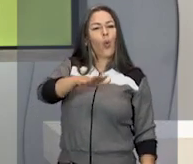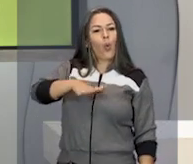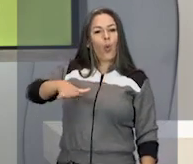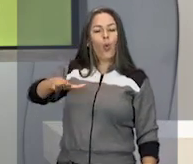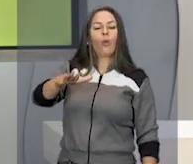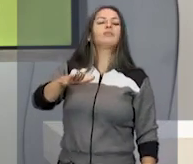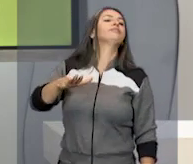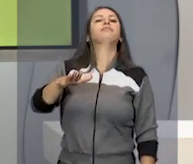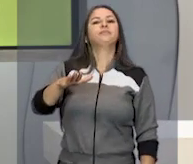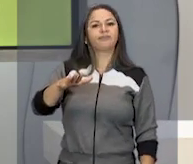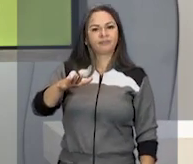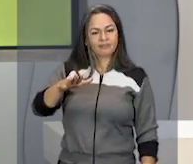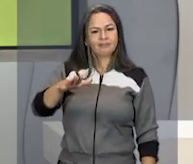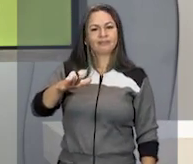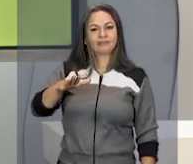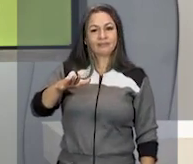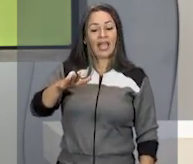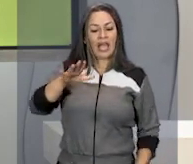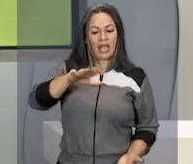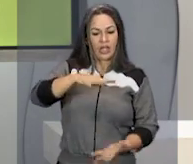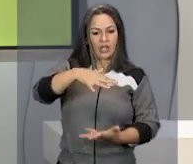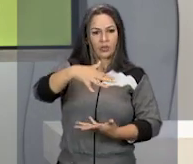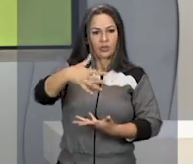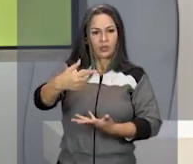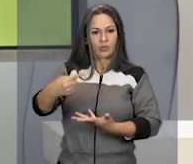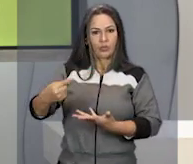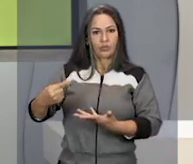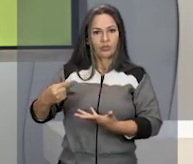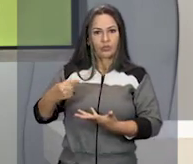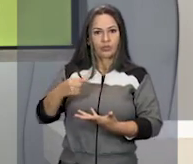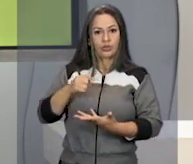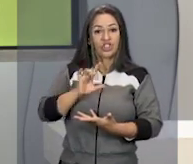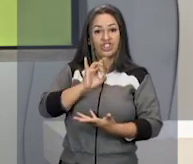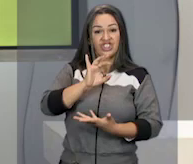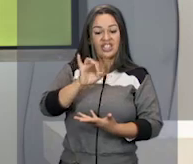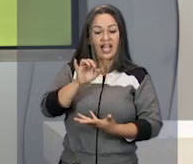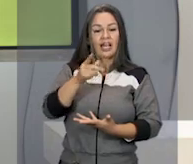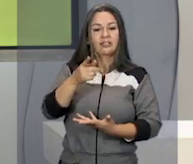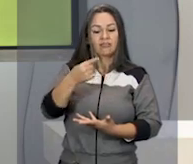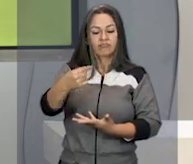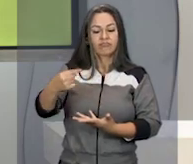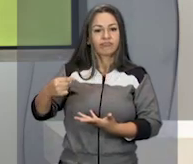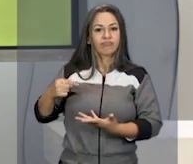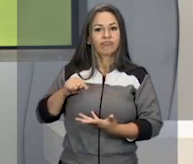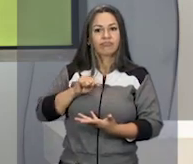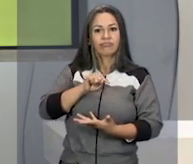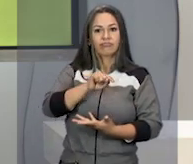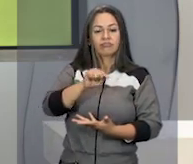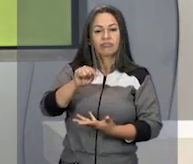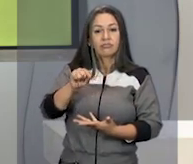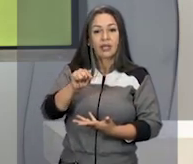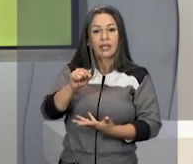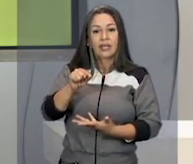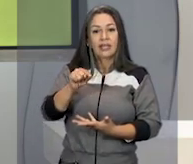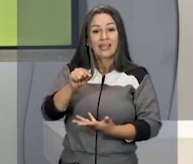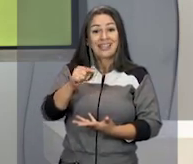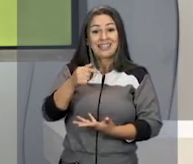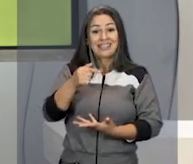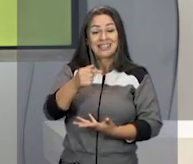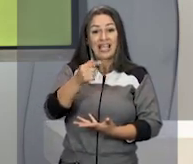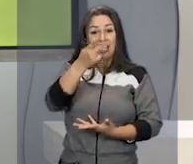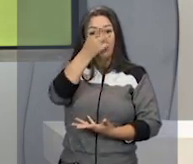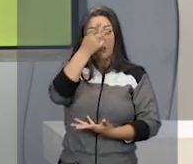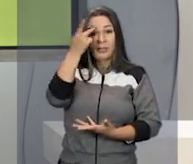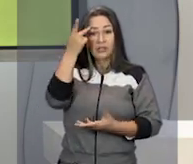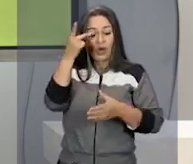E de cada 7 pessoas no mundo, uma é indiana. Ou seja, de cada 7 pessoas no mundo, uma é